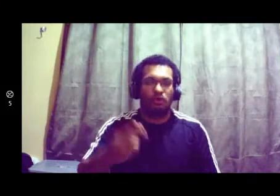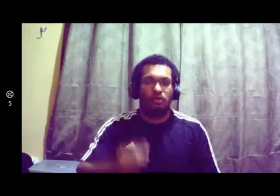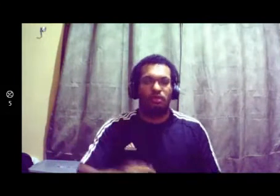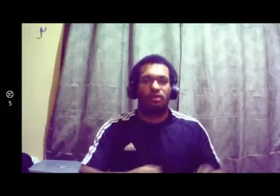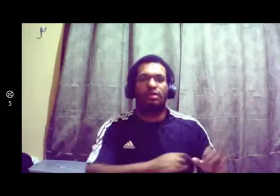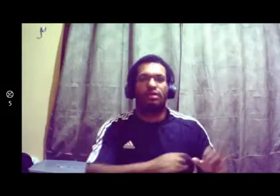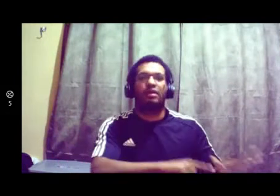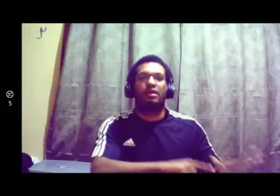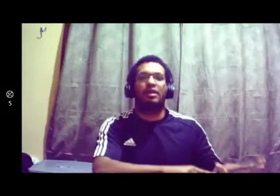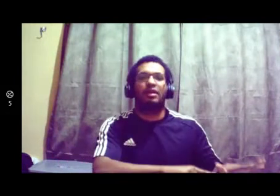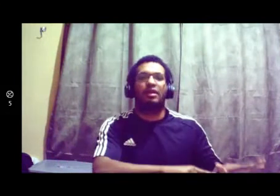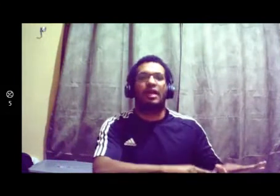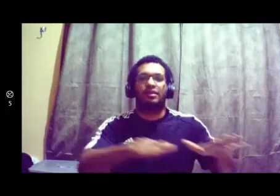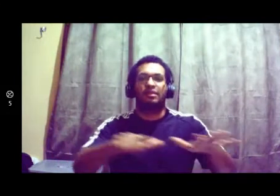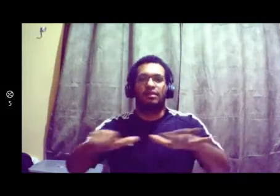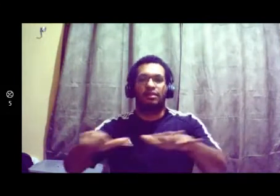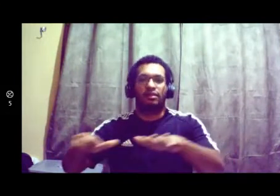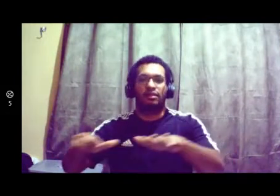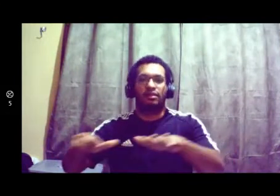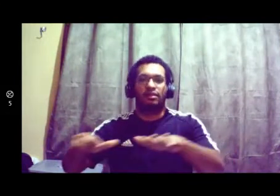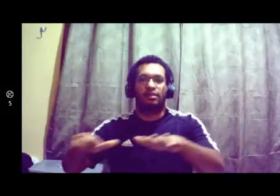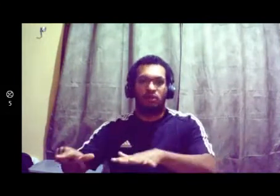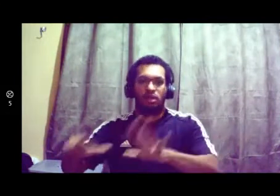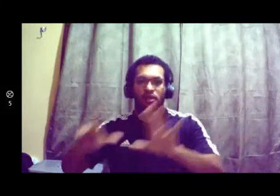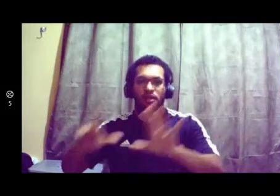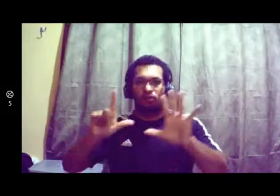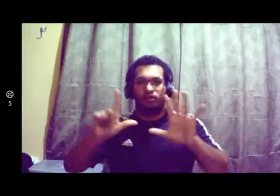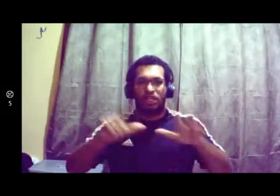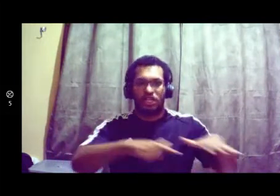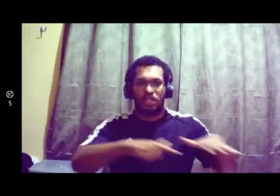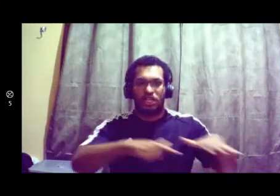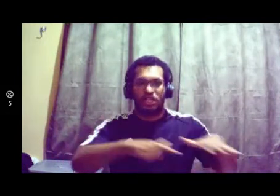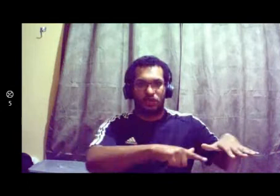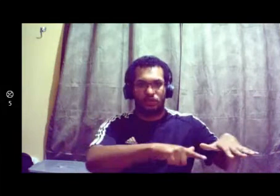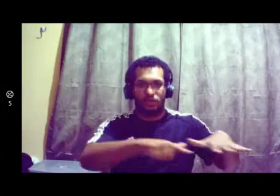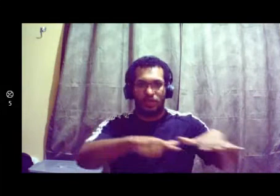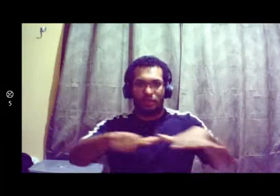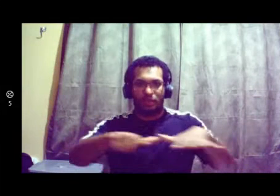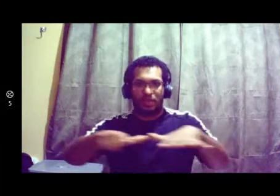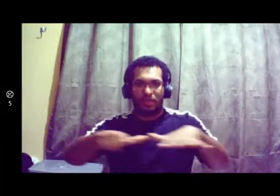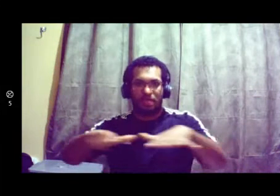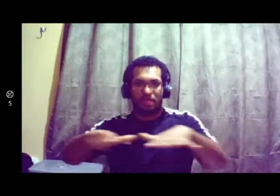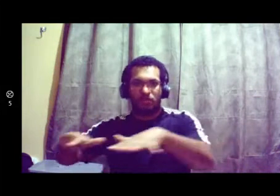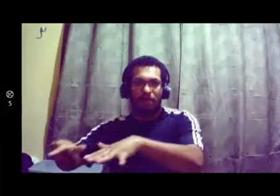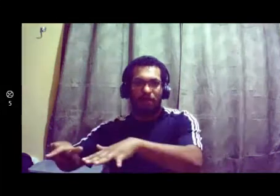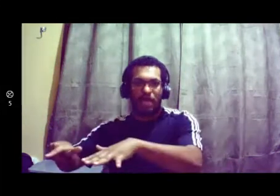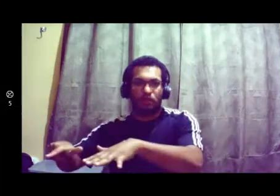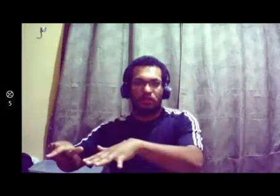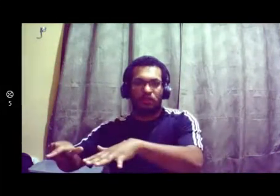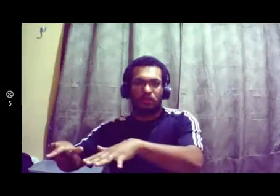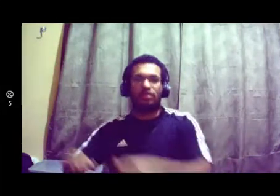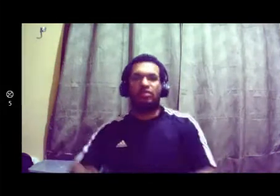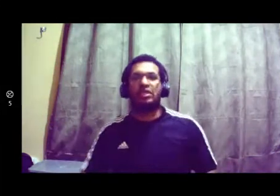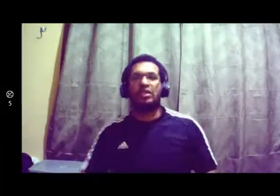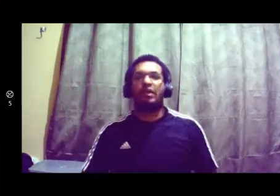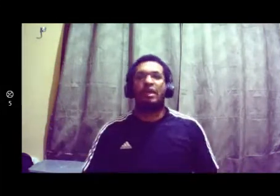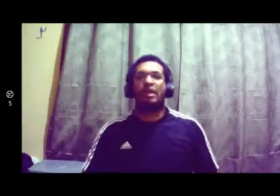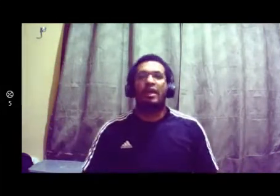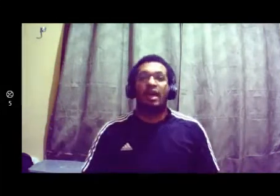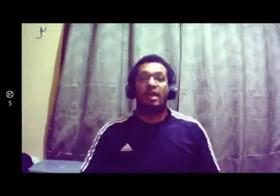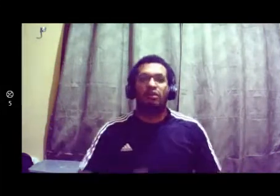ou assim. Tá bom? Então 7 dedinhos, palma da mão voltada para baixo e faz isso